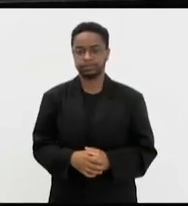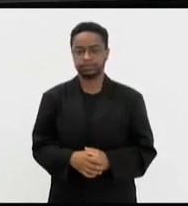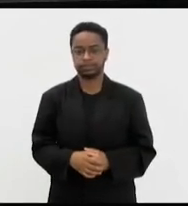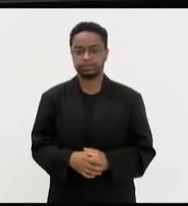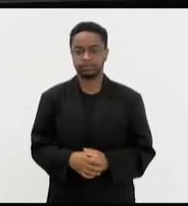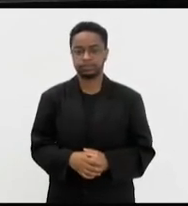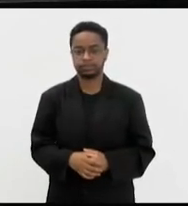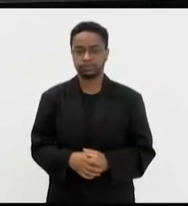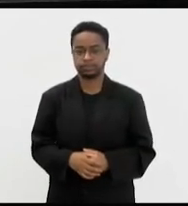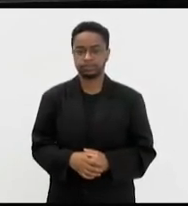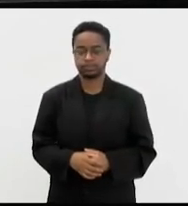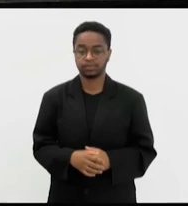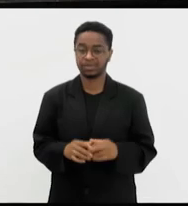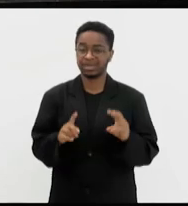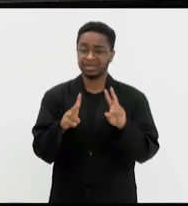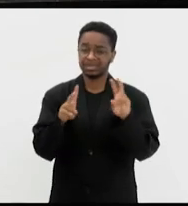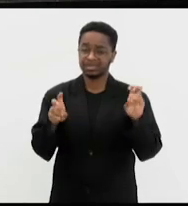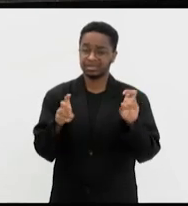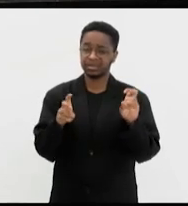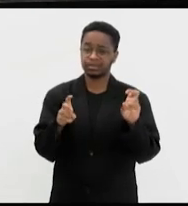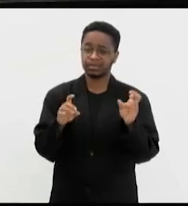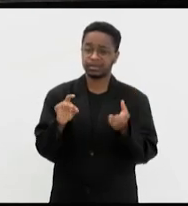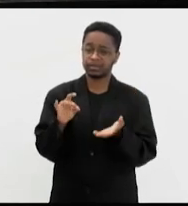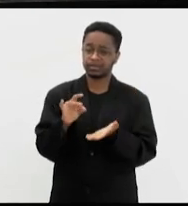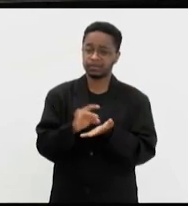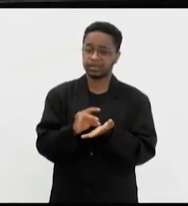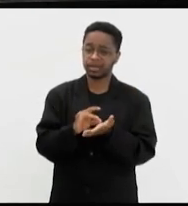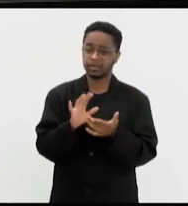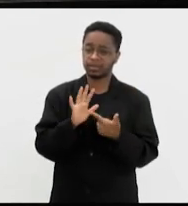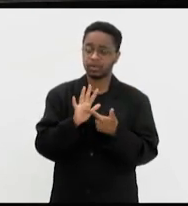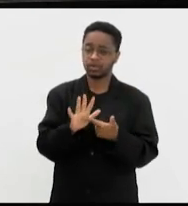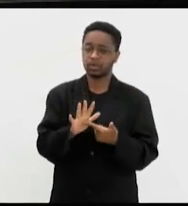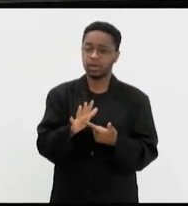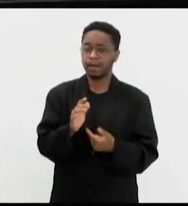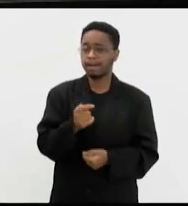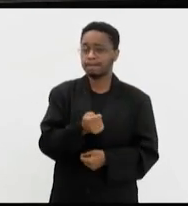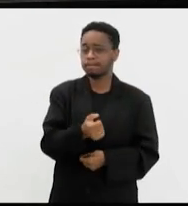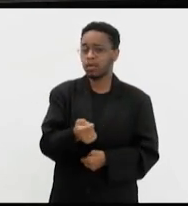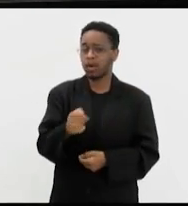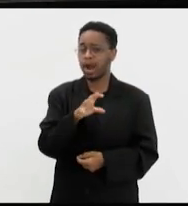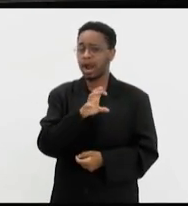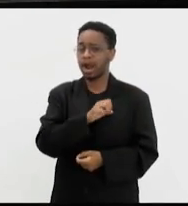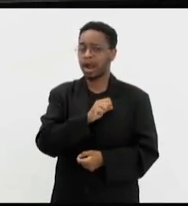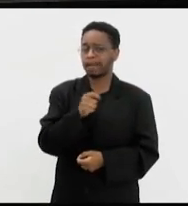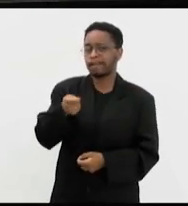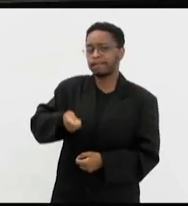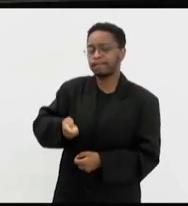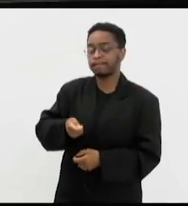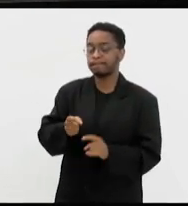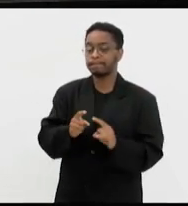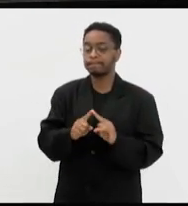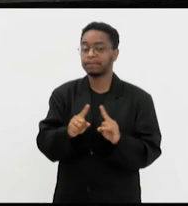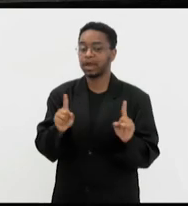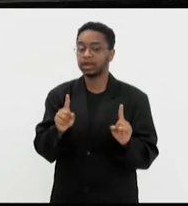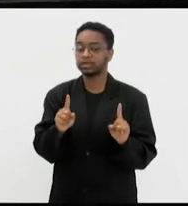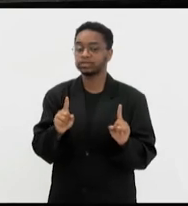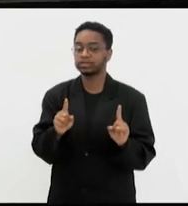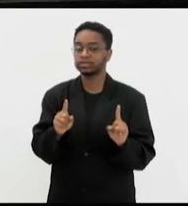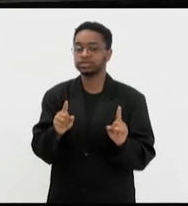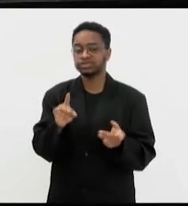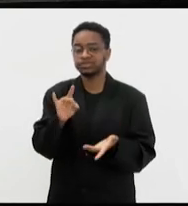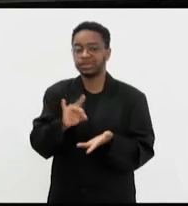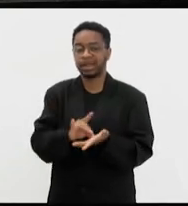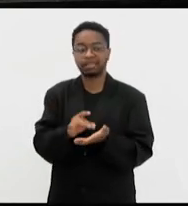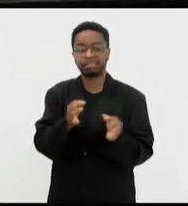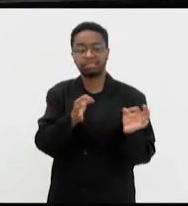A questão não era tanto o fato de poucos adorarem seus ditadores mas sim de que ninguém